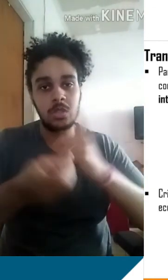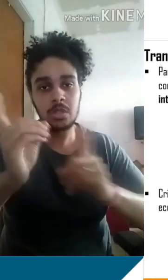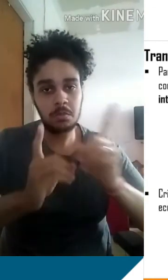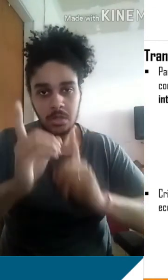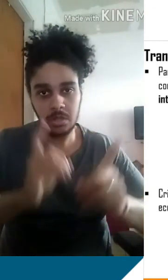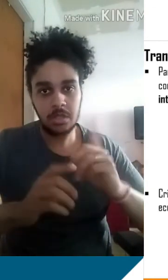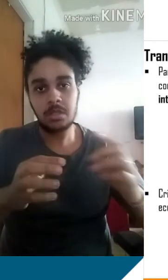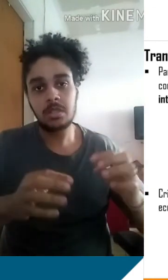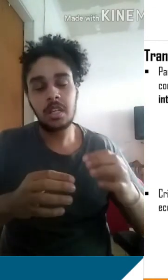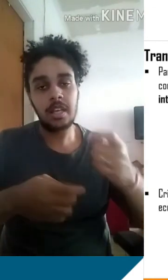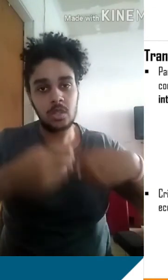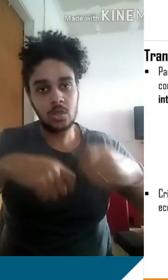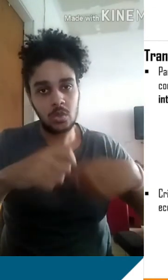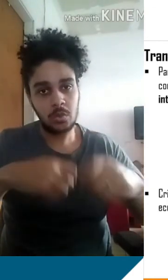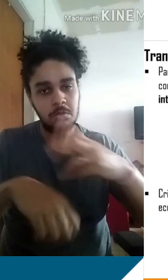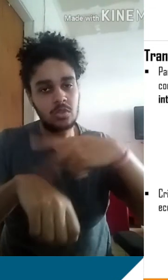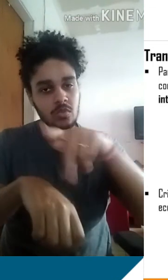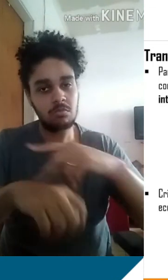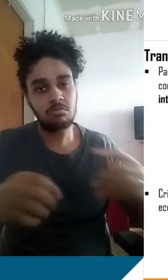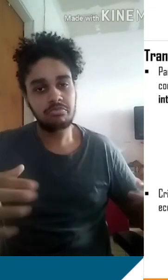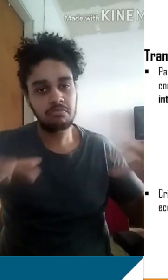Enfim, essa foi a nossa aulinha de hoje. Né?